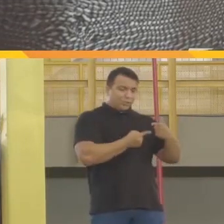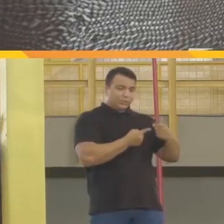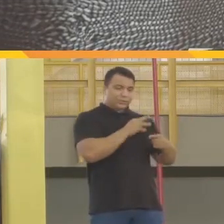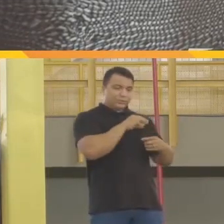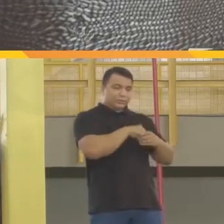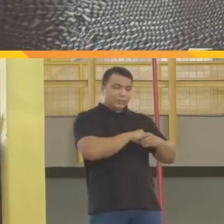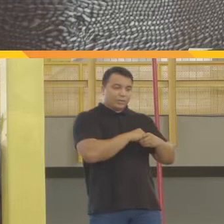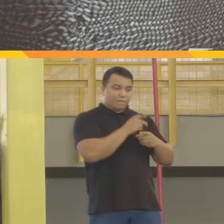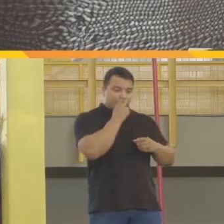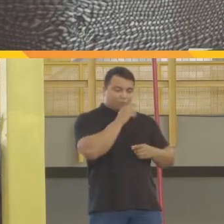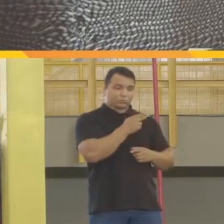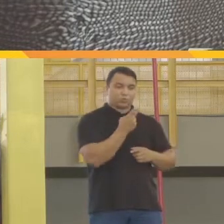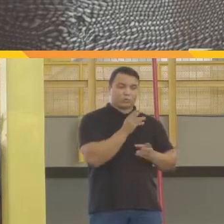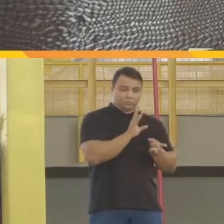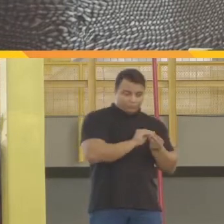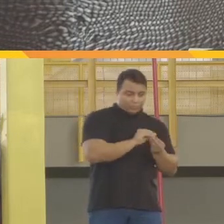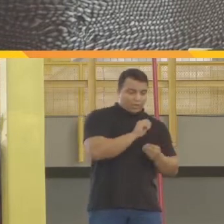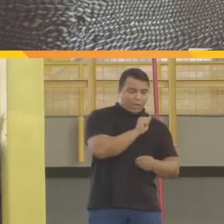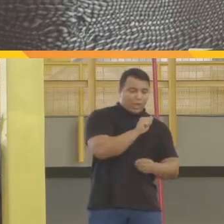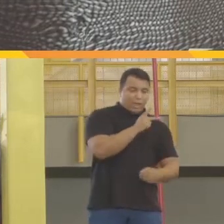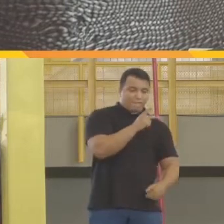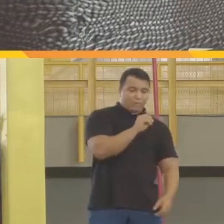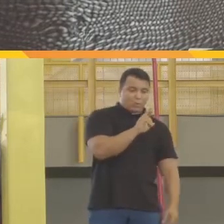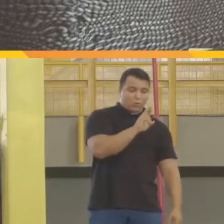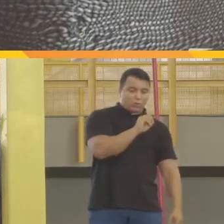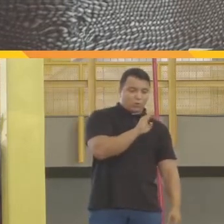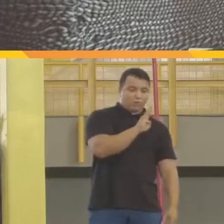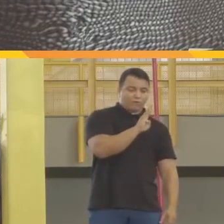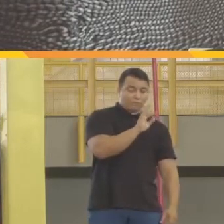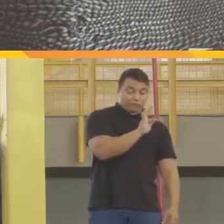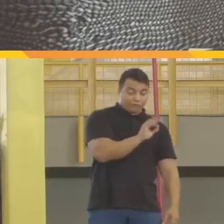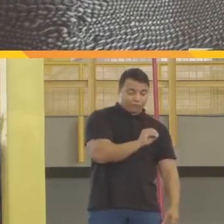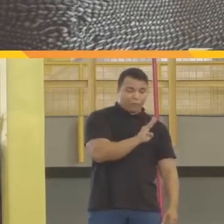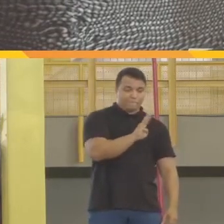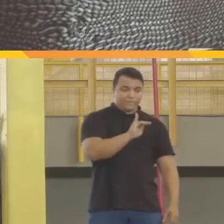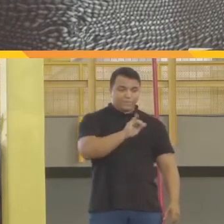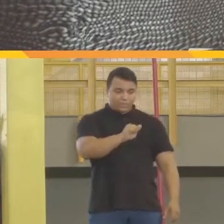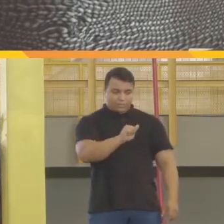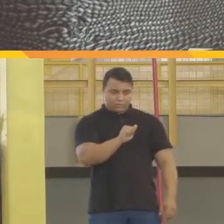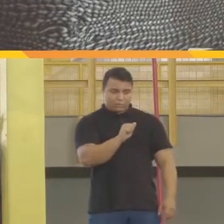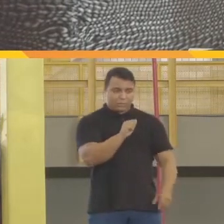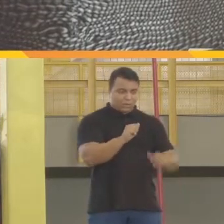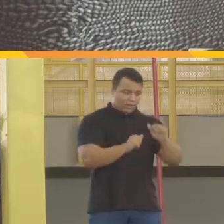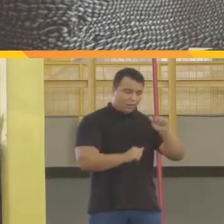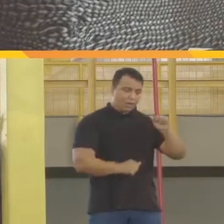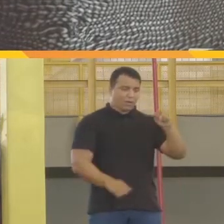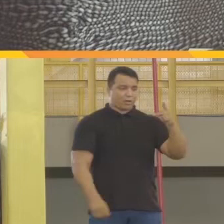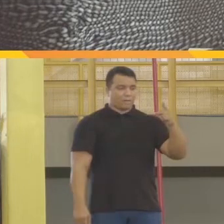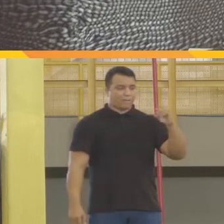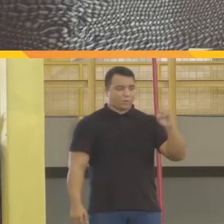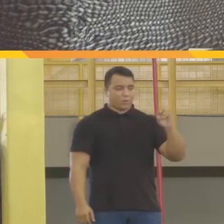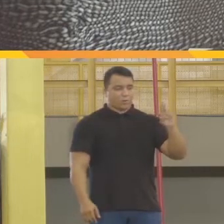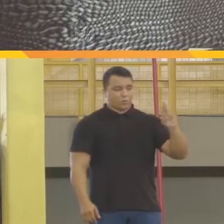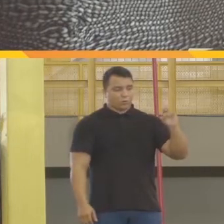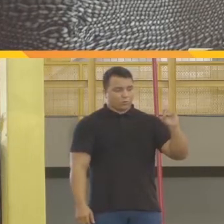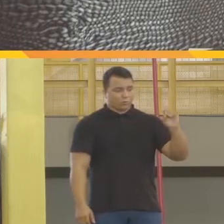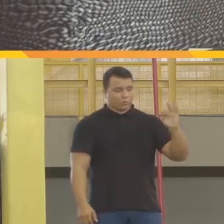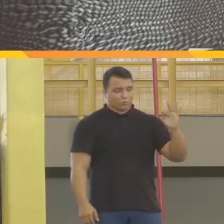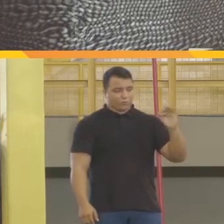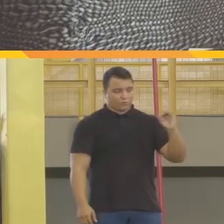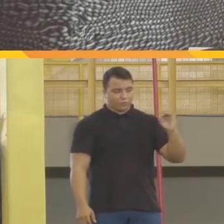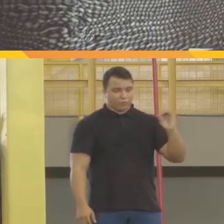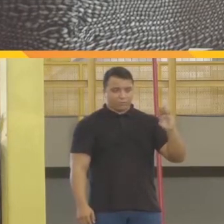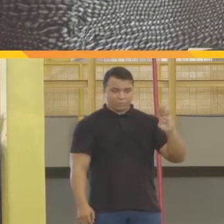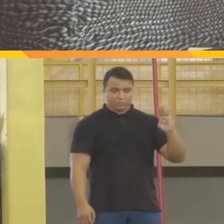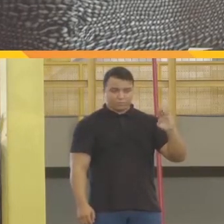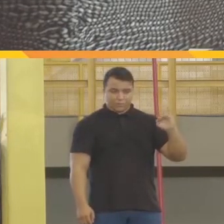de aporofobia. Vocês já ouviram essa expressão? Anota esse termo, aporofobia. Nunca ouviram essa